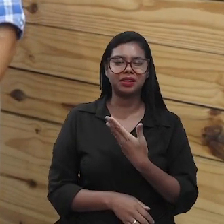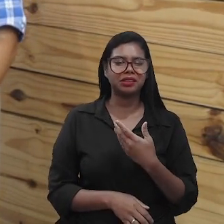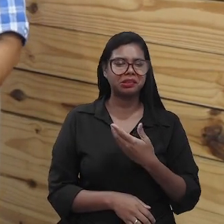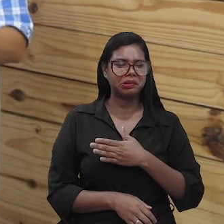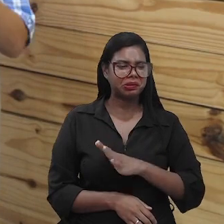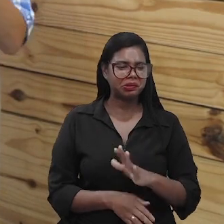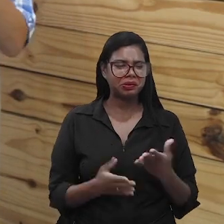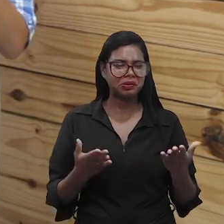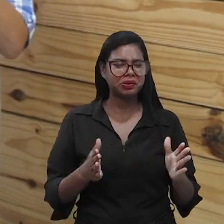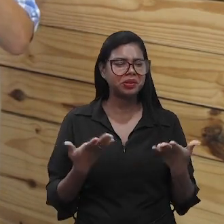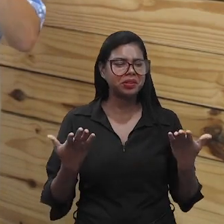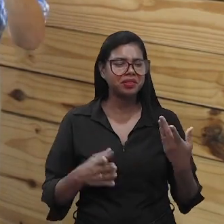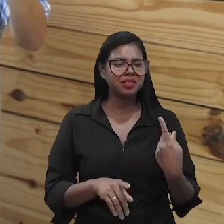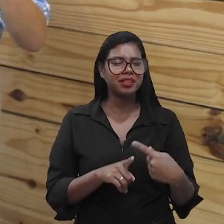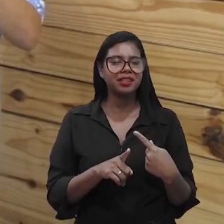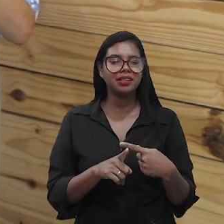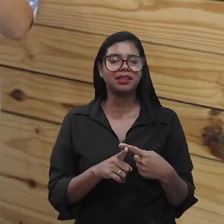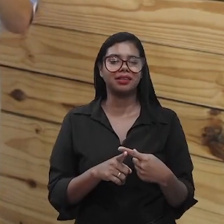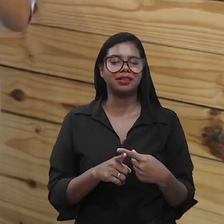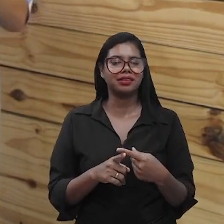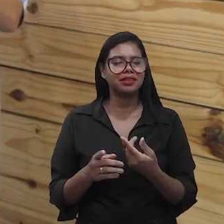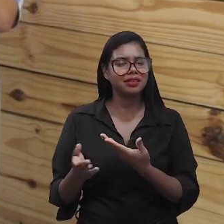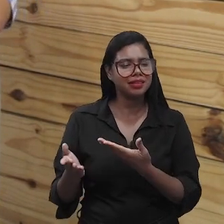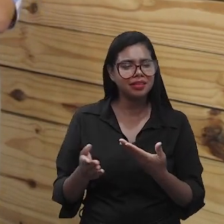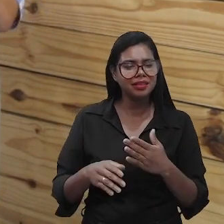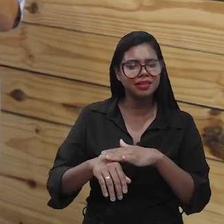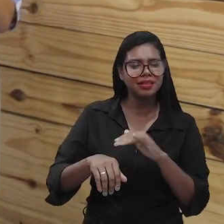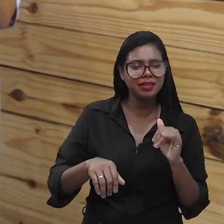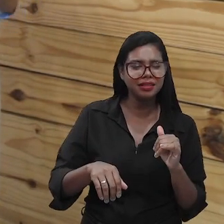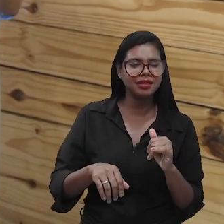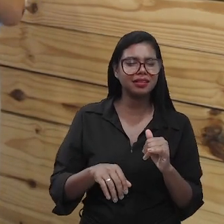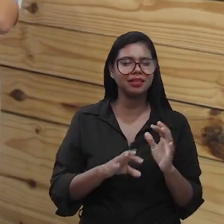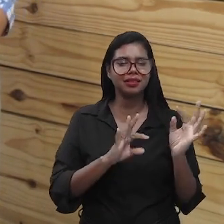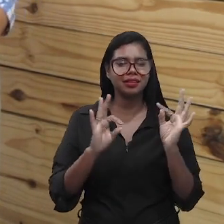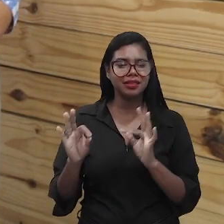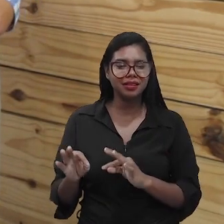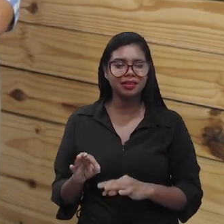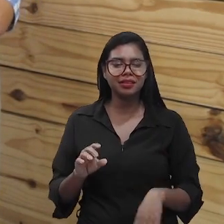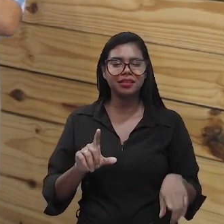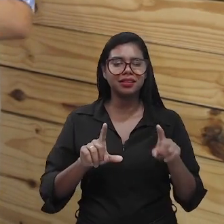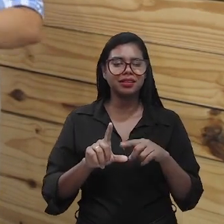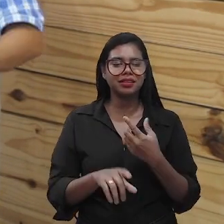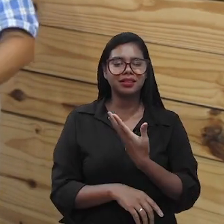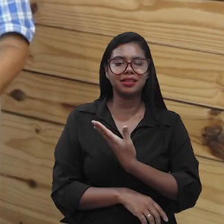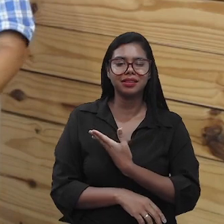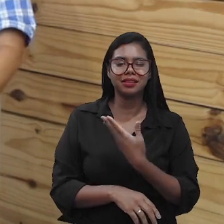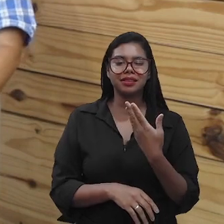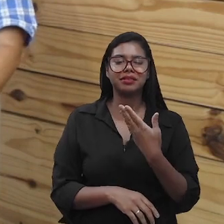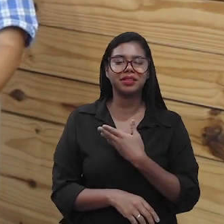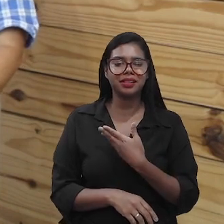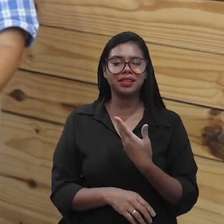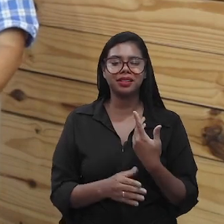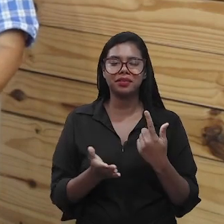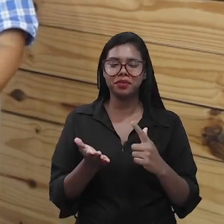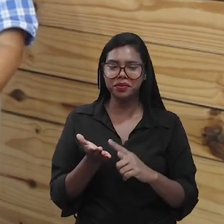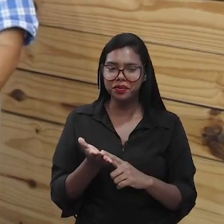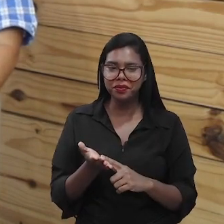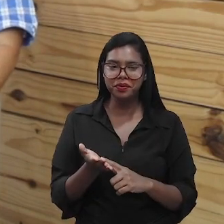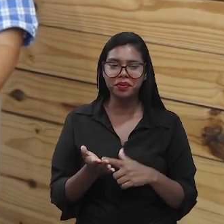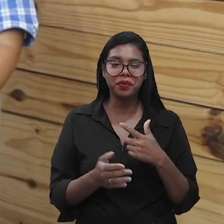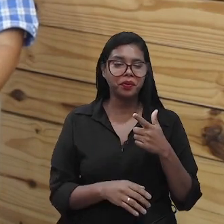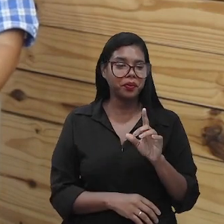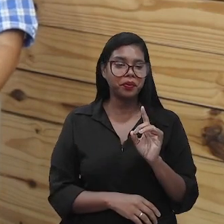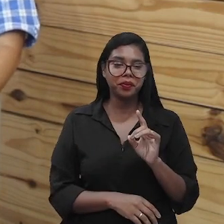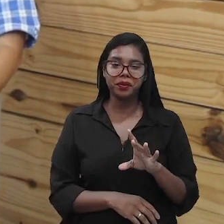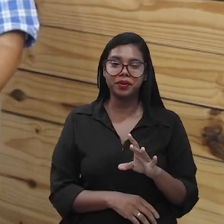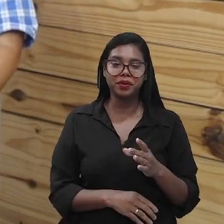justamente trazer esse meu amigo, né, com essa coisa de pertencimento, de amizade, e vou marcá-lo. Não é porque você está mandando eu curtir ou para compartilhar.